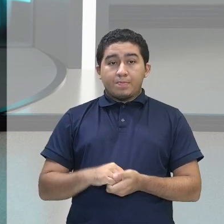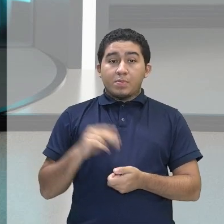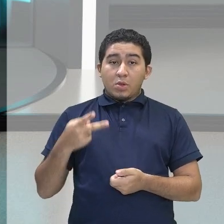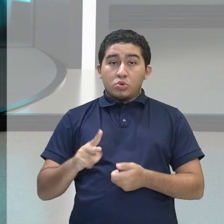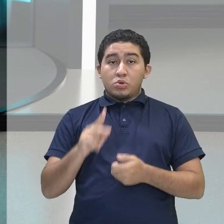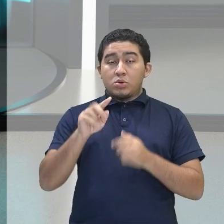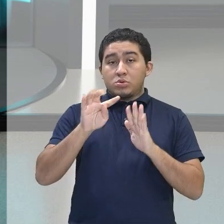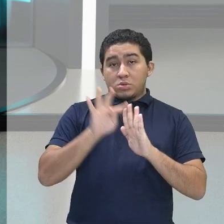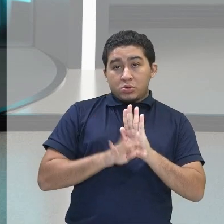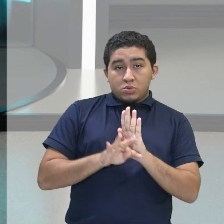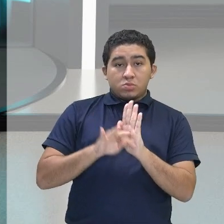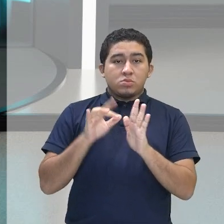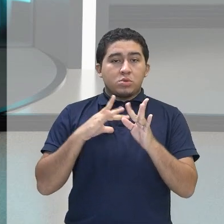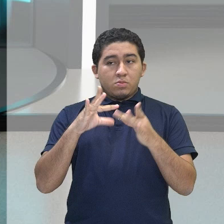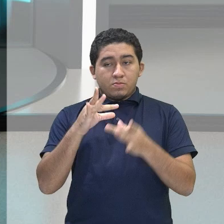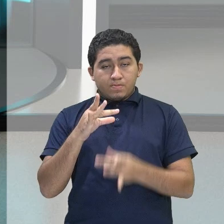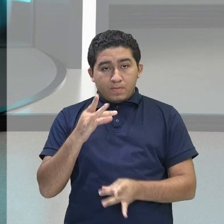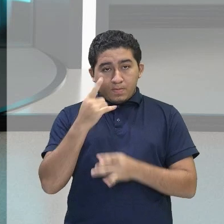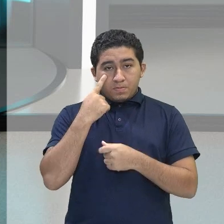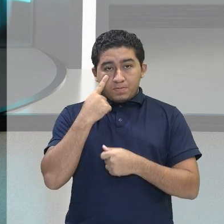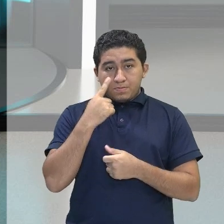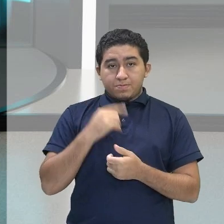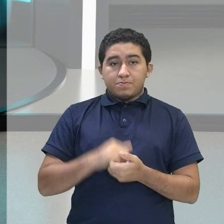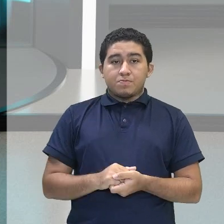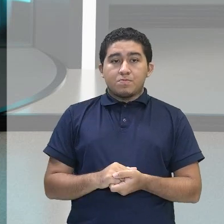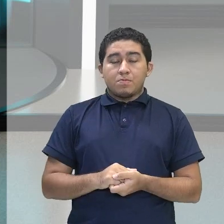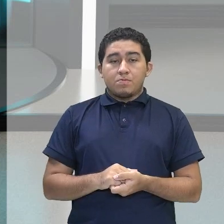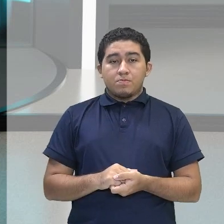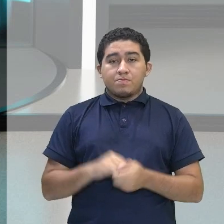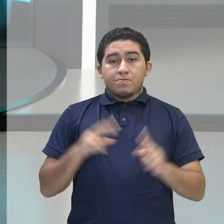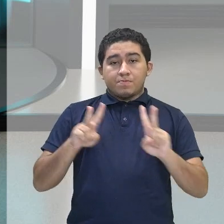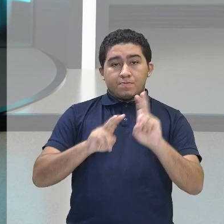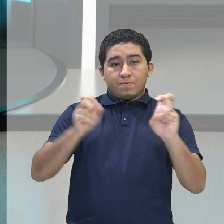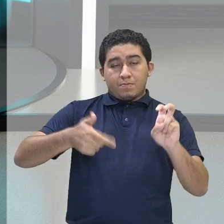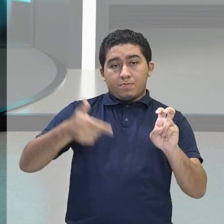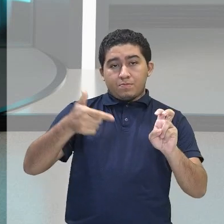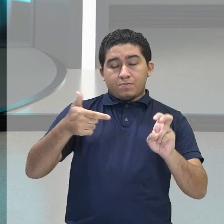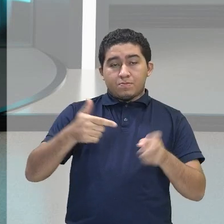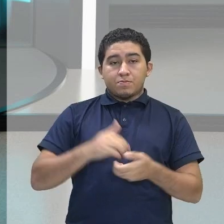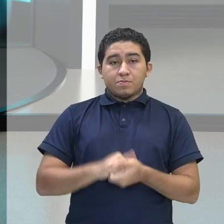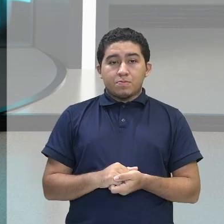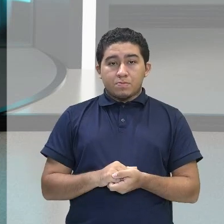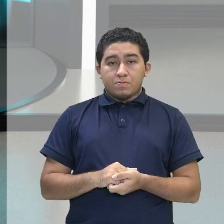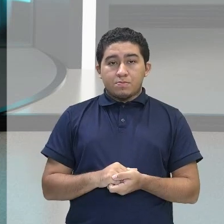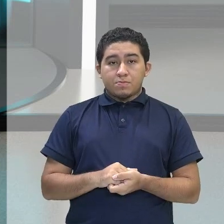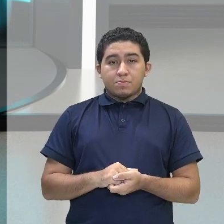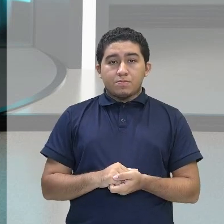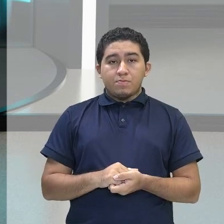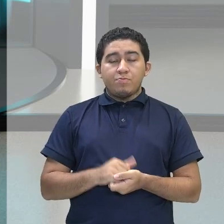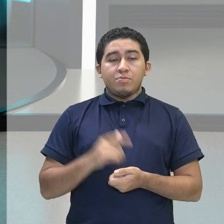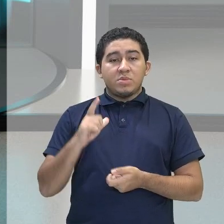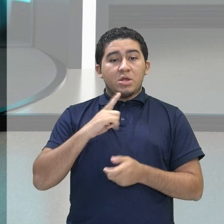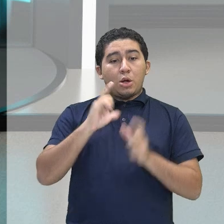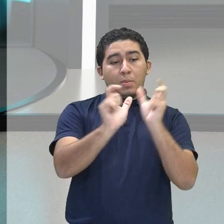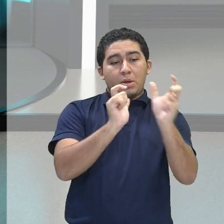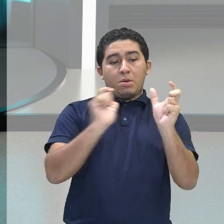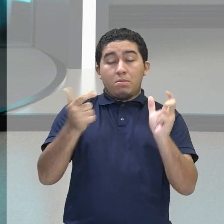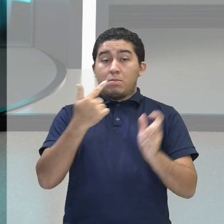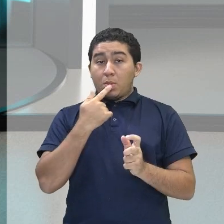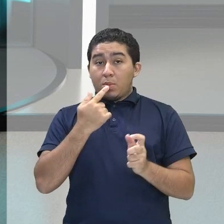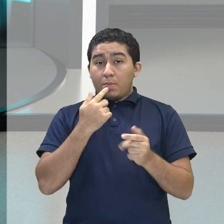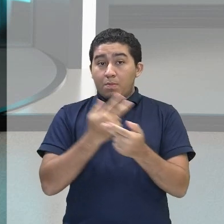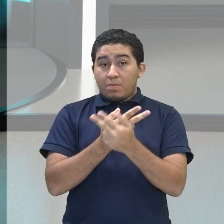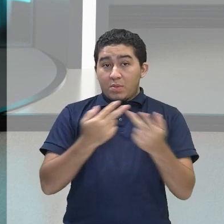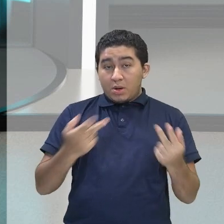mais, vendo as cognatas. Olha lá o subtítulo. Tem computer, tem science, graduates, certo?